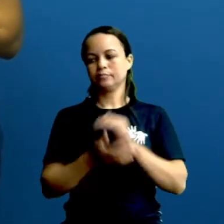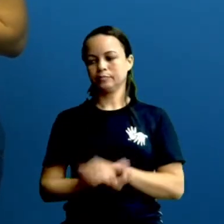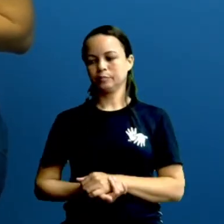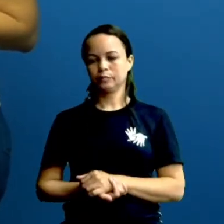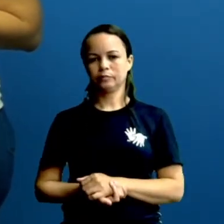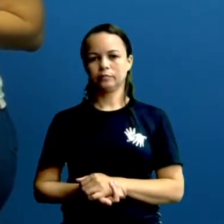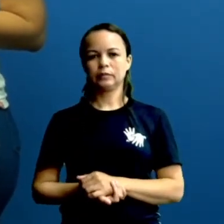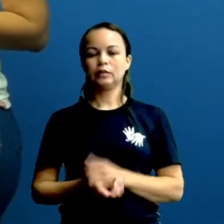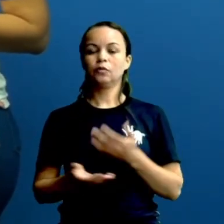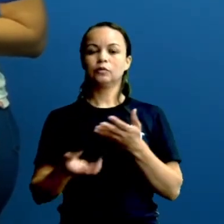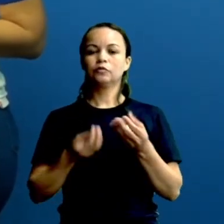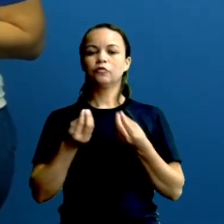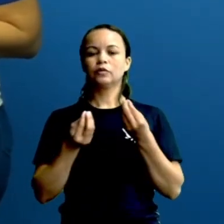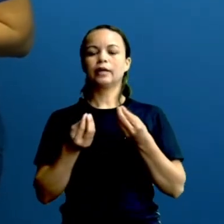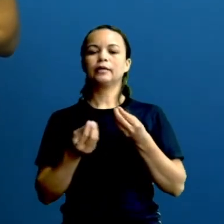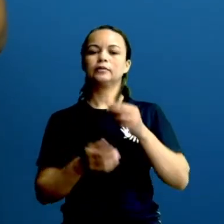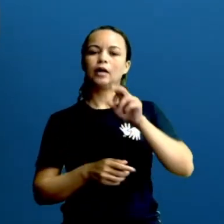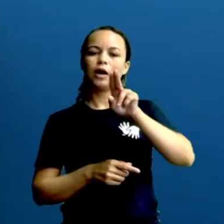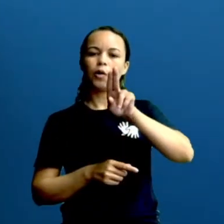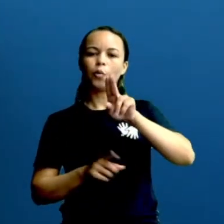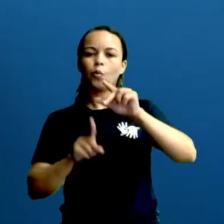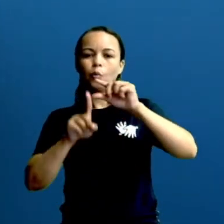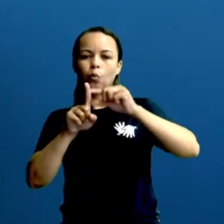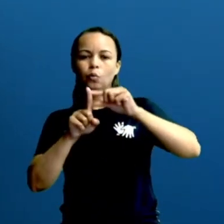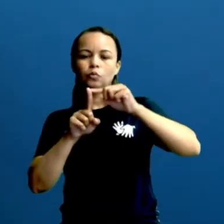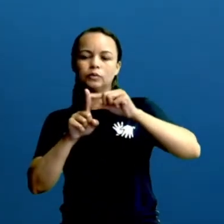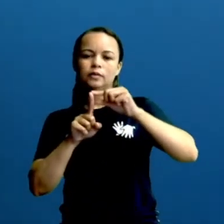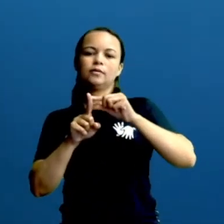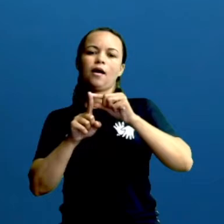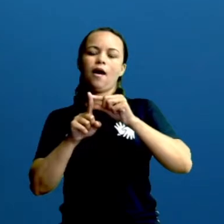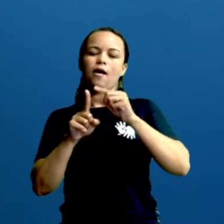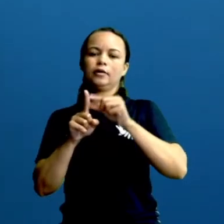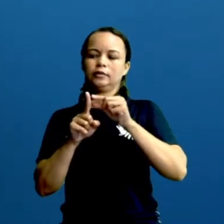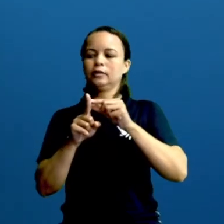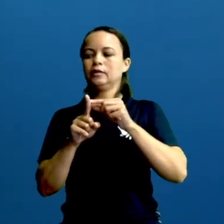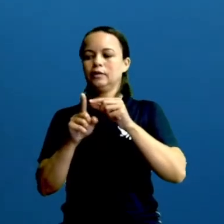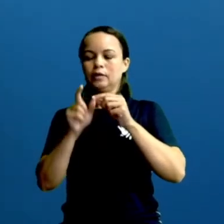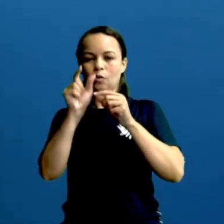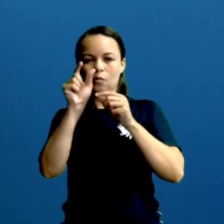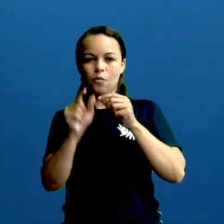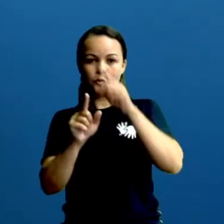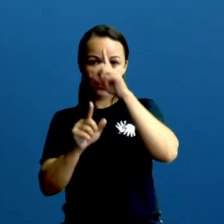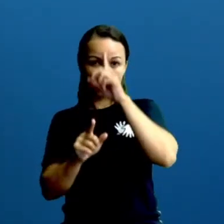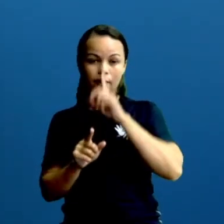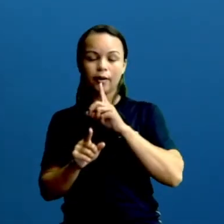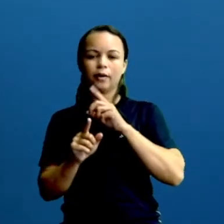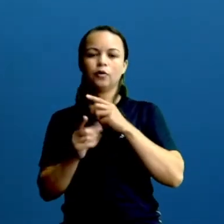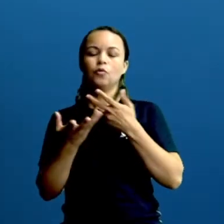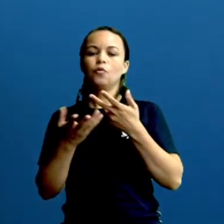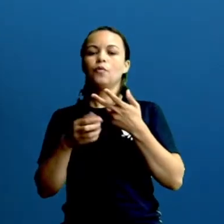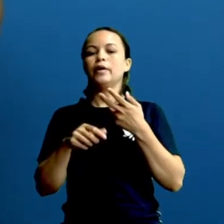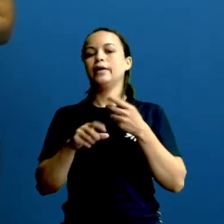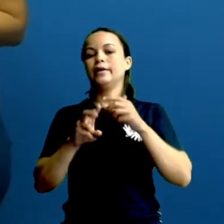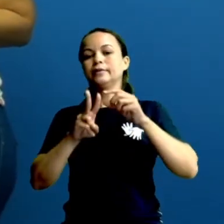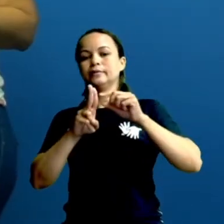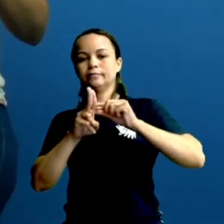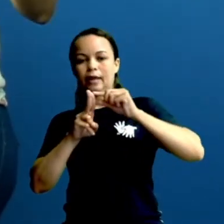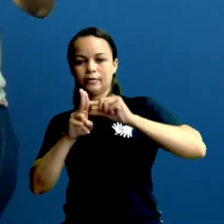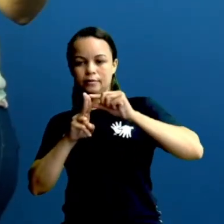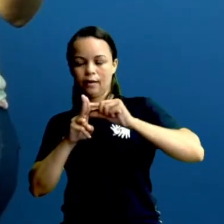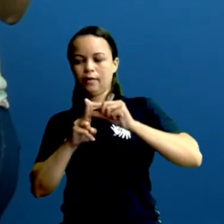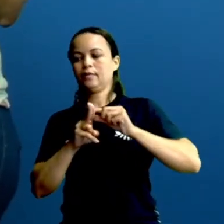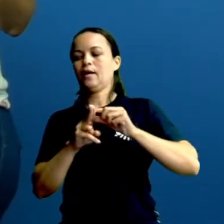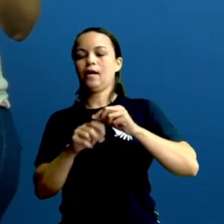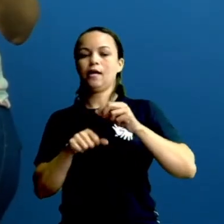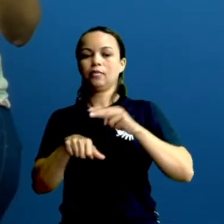aí, quando for a casinha da unidade, eu boto no amarelinho, e a casinha da dezena eu boto no verdinho, né? Então,